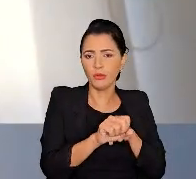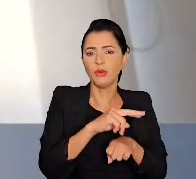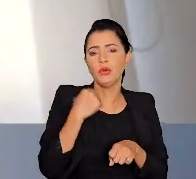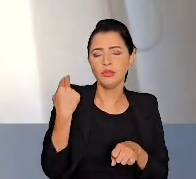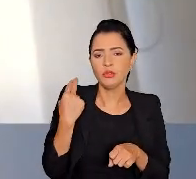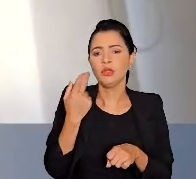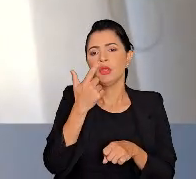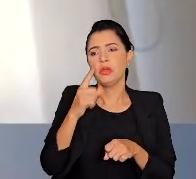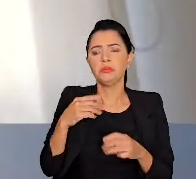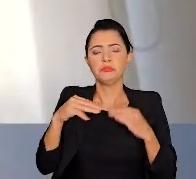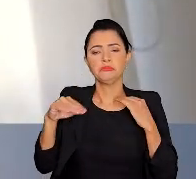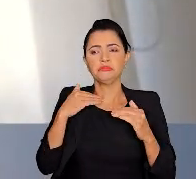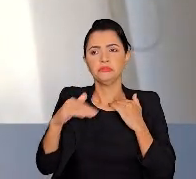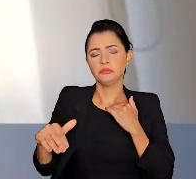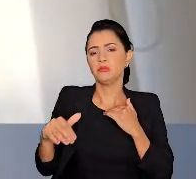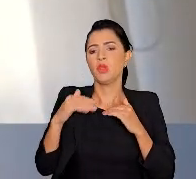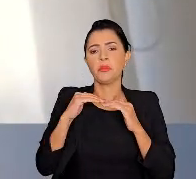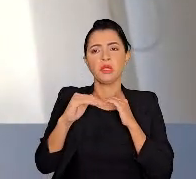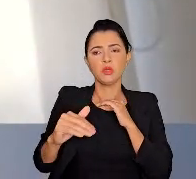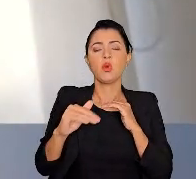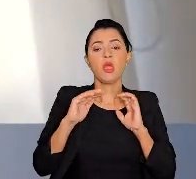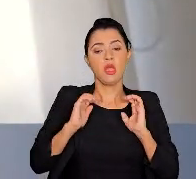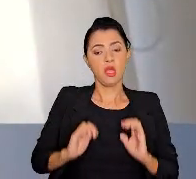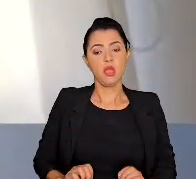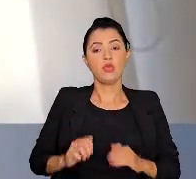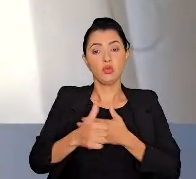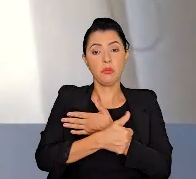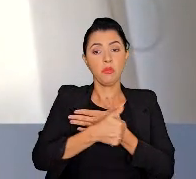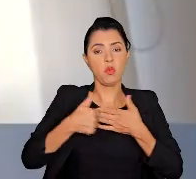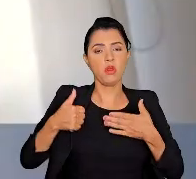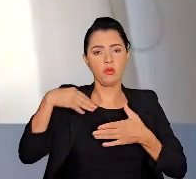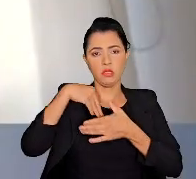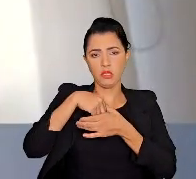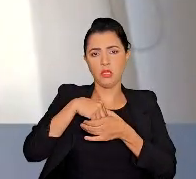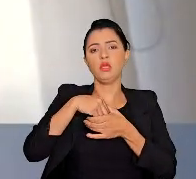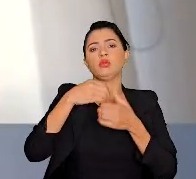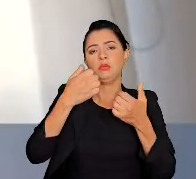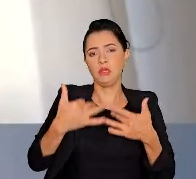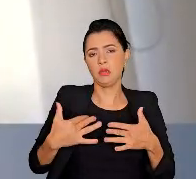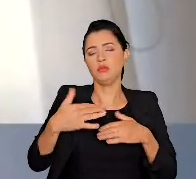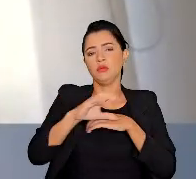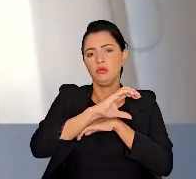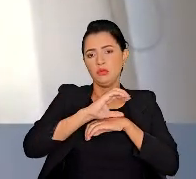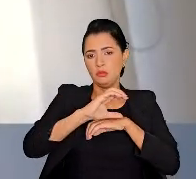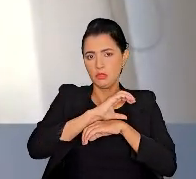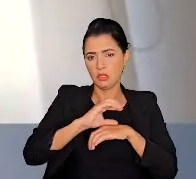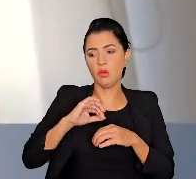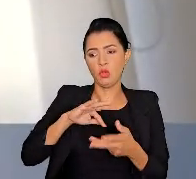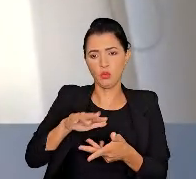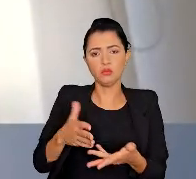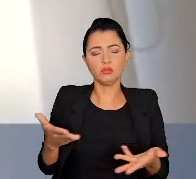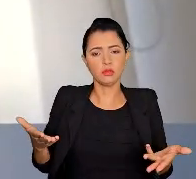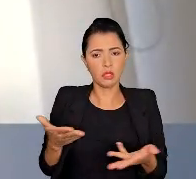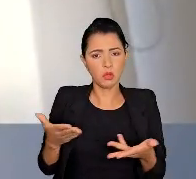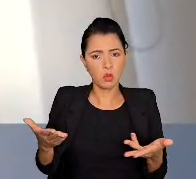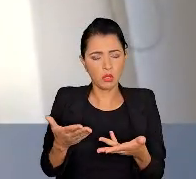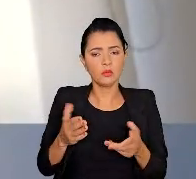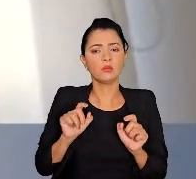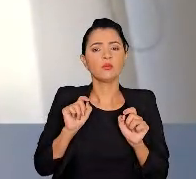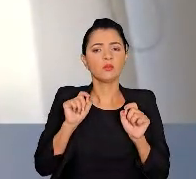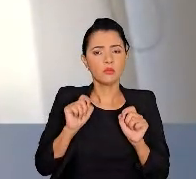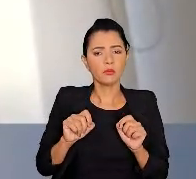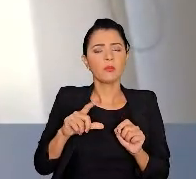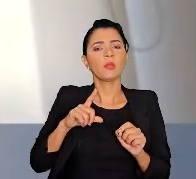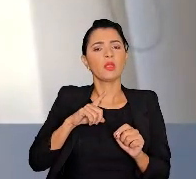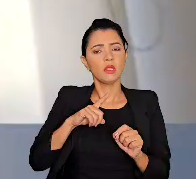Inconciliabilidade com os padrões éticos e morais definidos na Constituição brasileira e no mundo contemporâneo, sobre os quais se ergue e